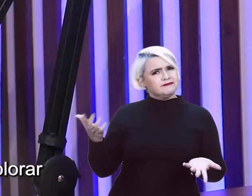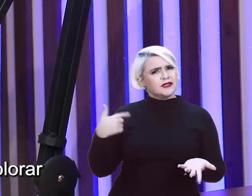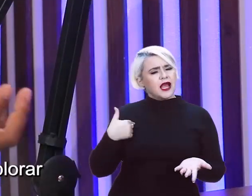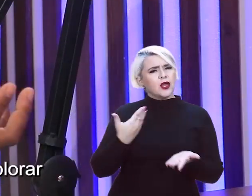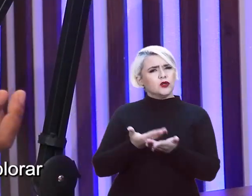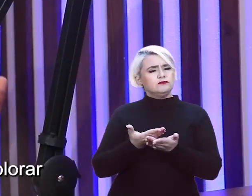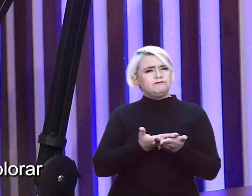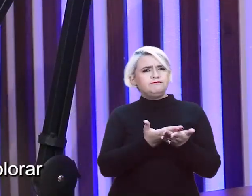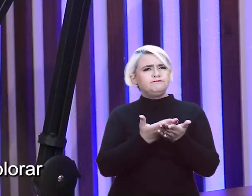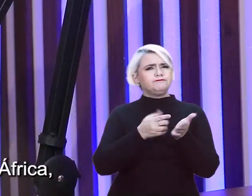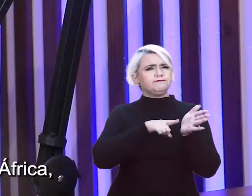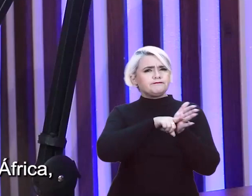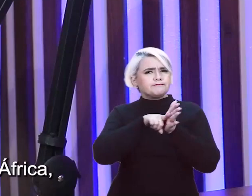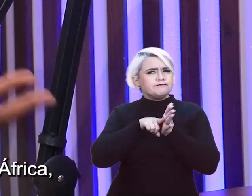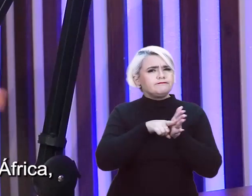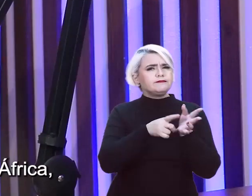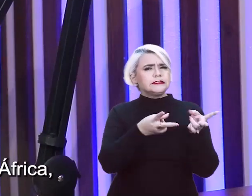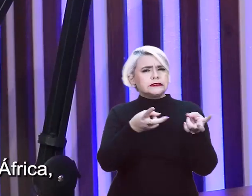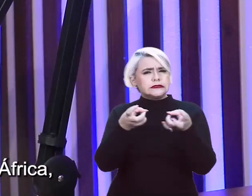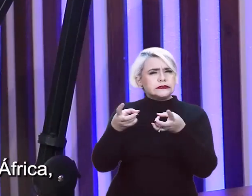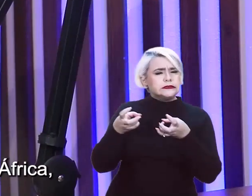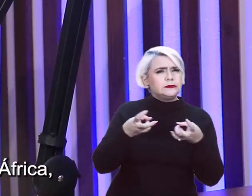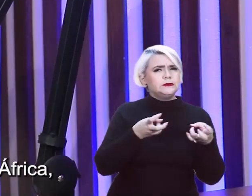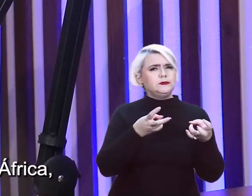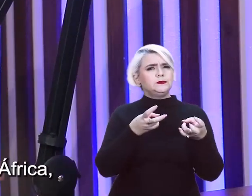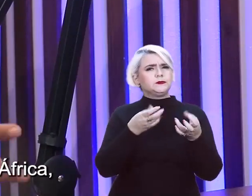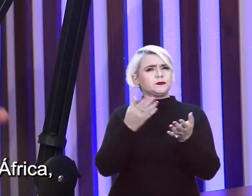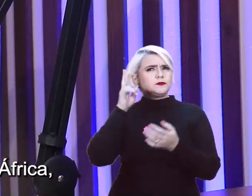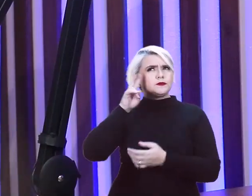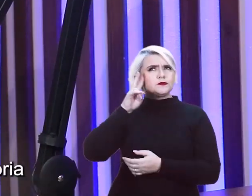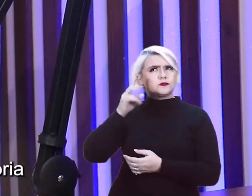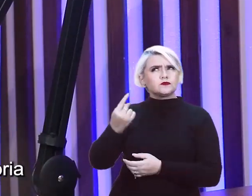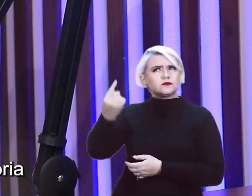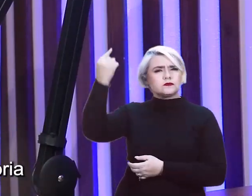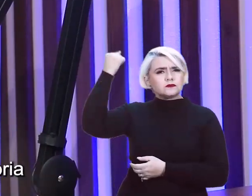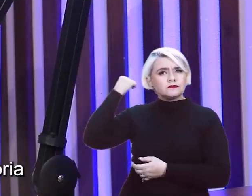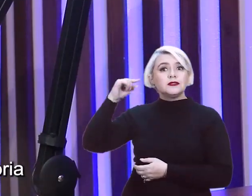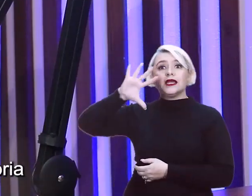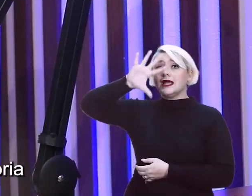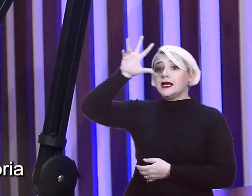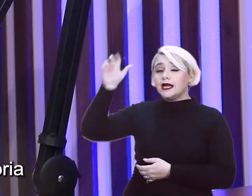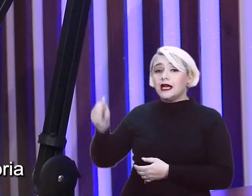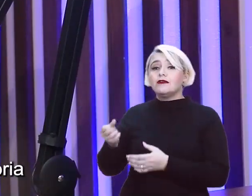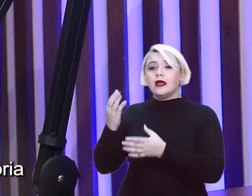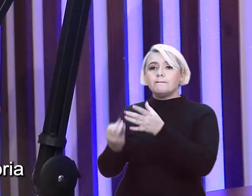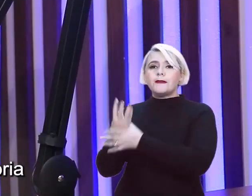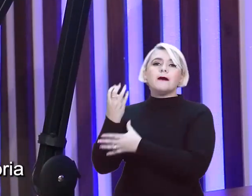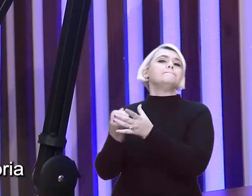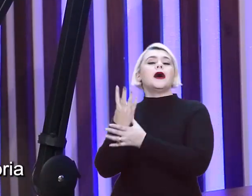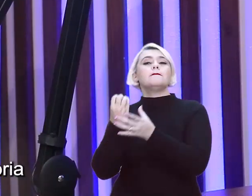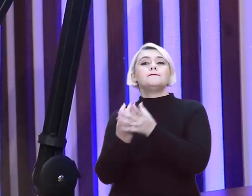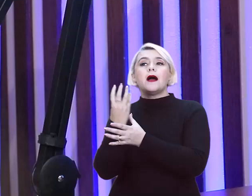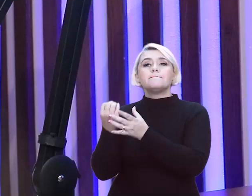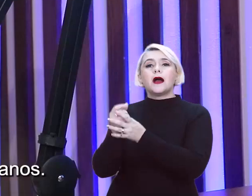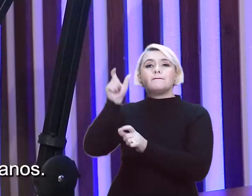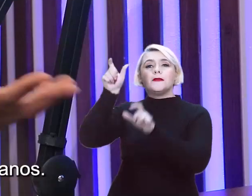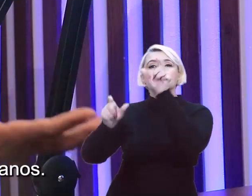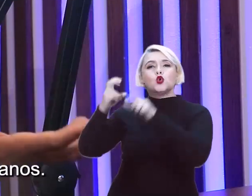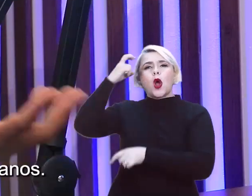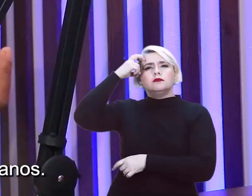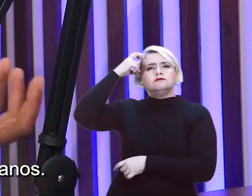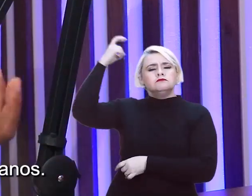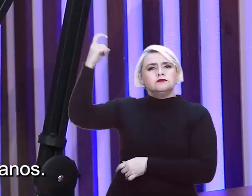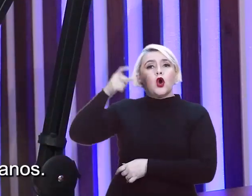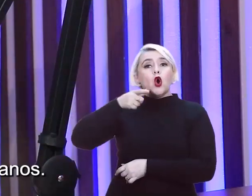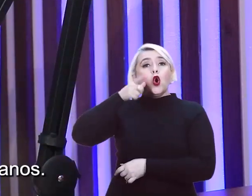começamos a explorar, né, historicamente, filosoficamente, a África é a grande produtora de intelectualidade, de sabedoria. Ontem